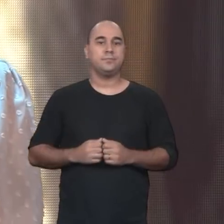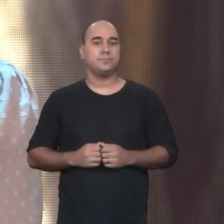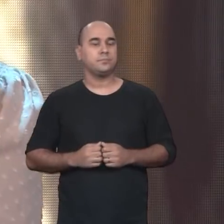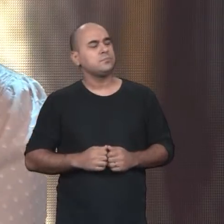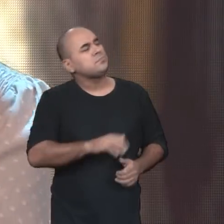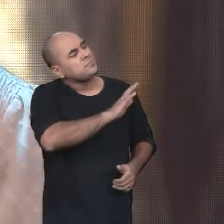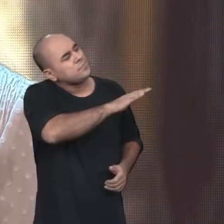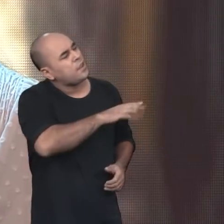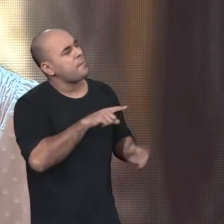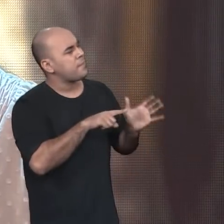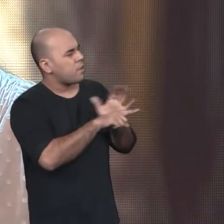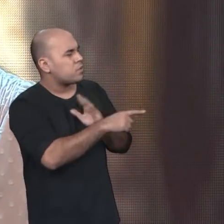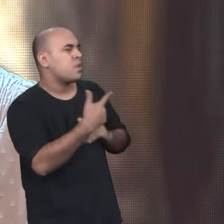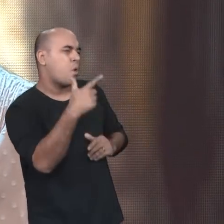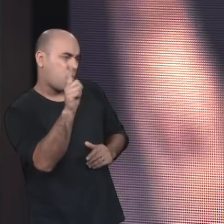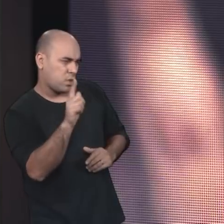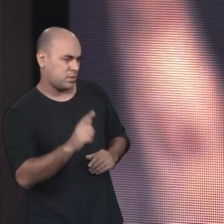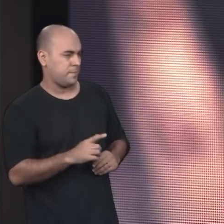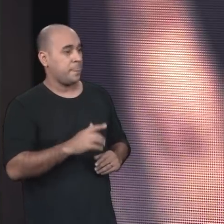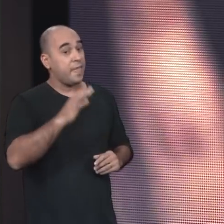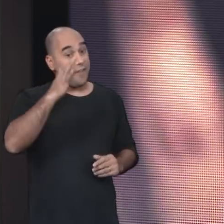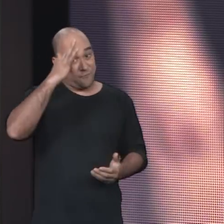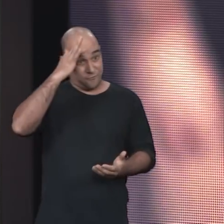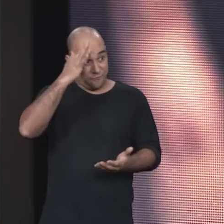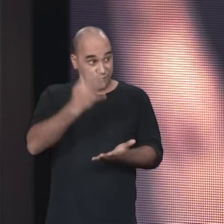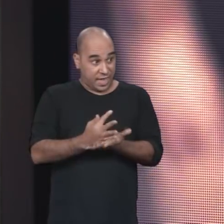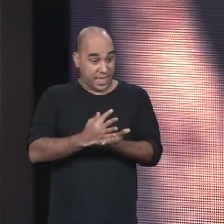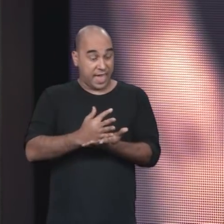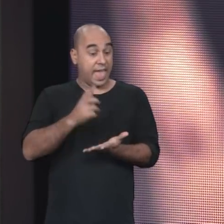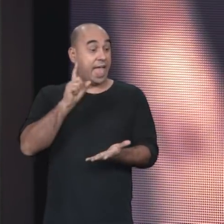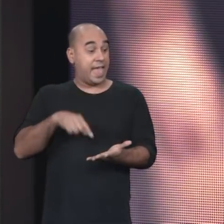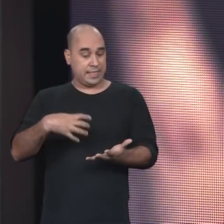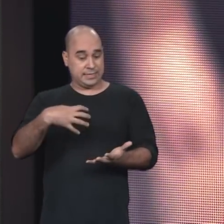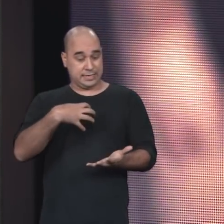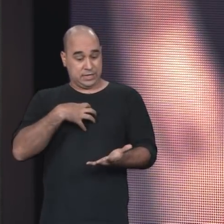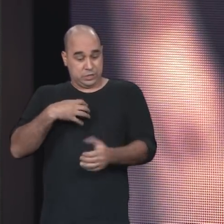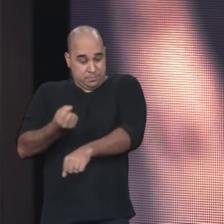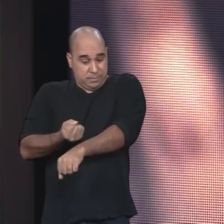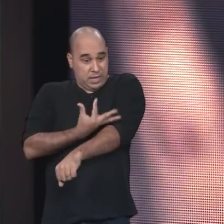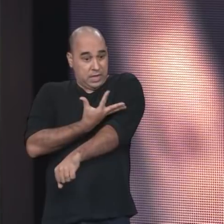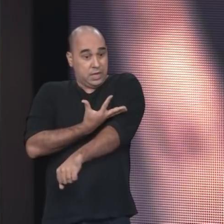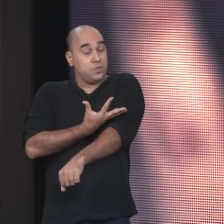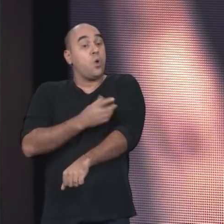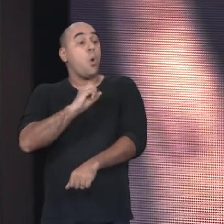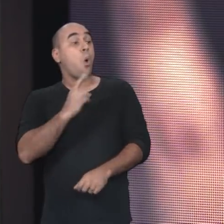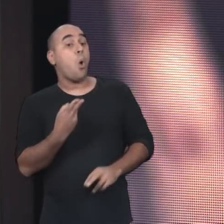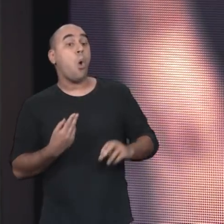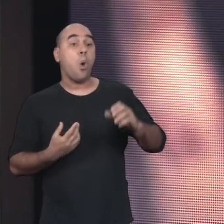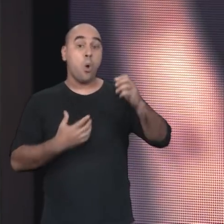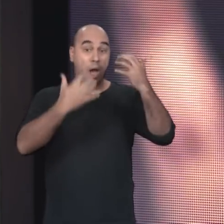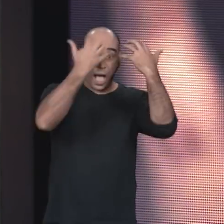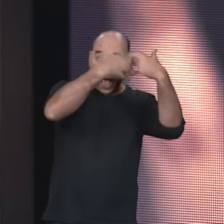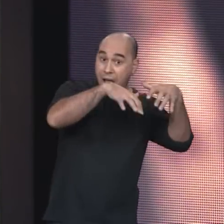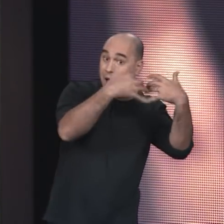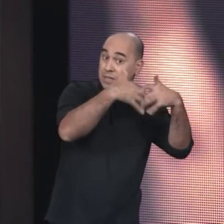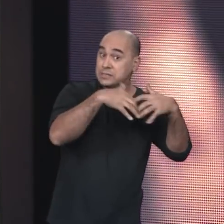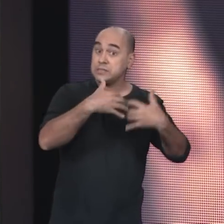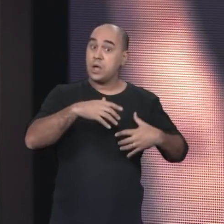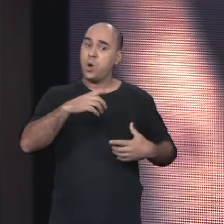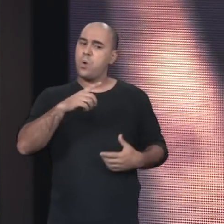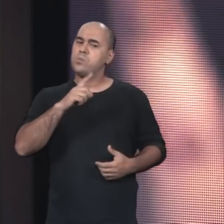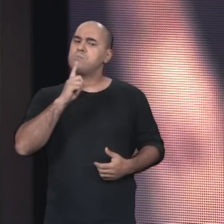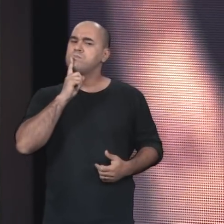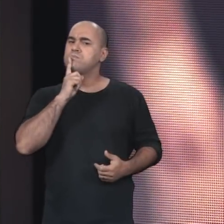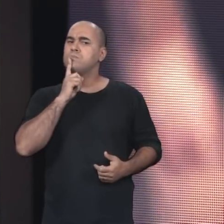ou um raciocínio lógico? Olha, boa essa pergunta, porque muitas pessoas às vezes pensam que a fé é só um sentimentalismo. O que importa